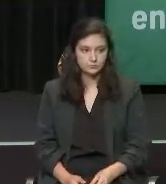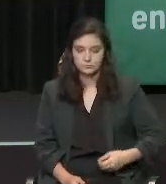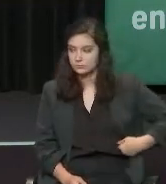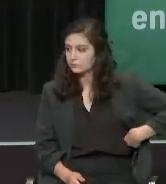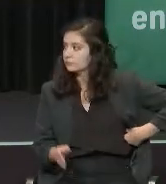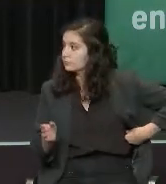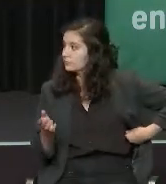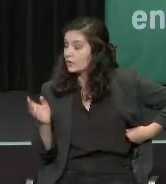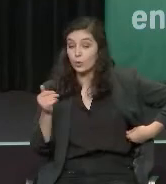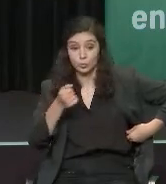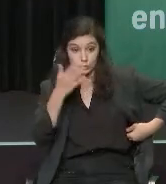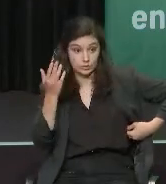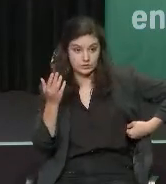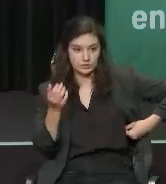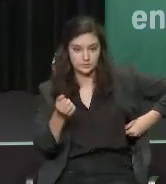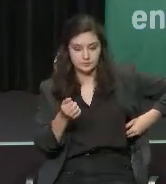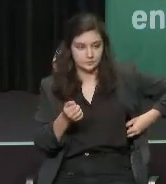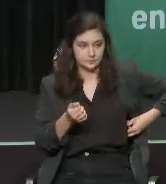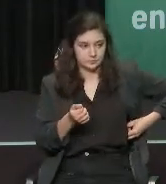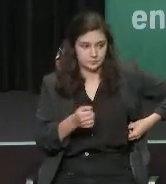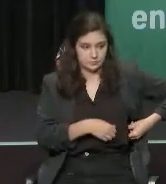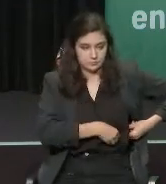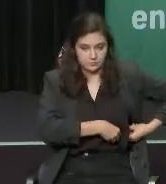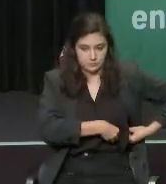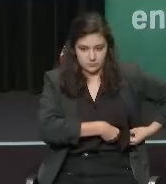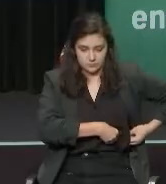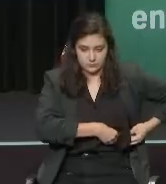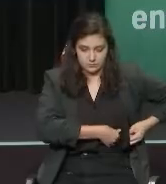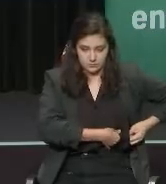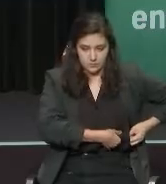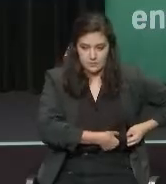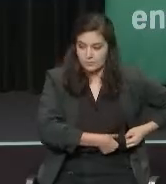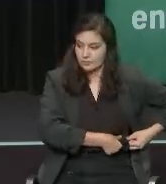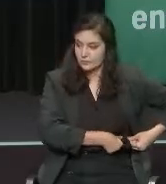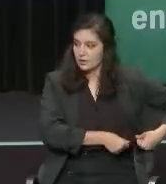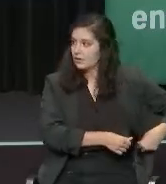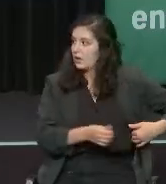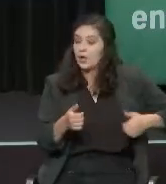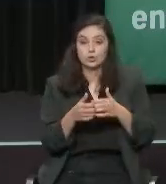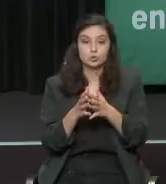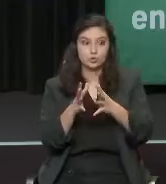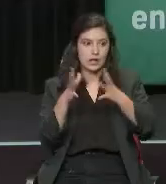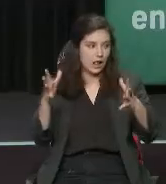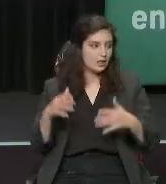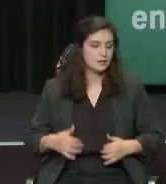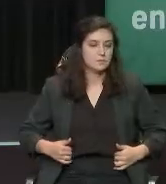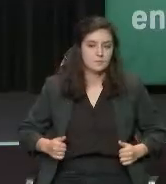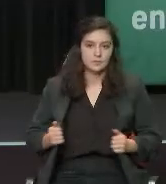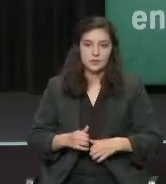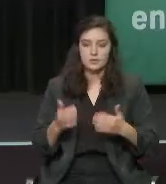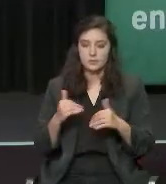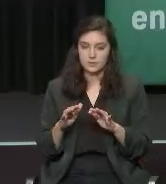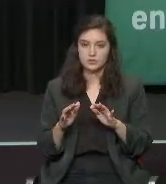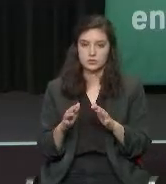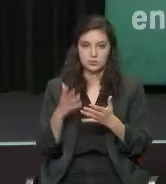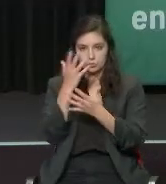Viva, bom dia. De facto, é Big Data, Big Organizations, é tudo big, mas a